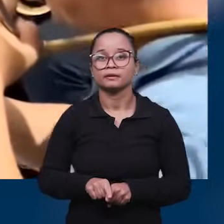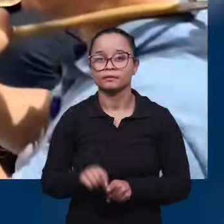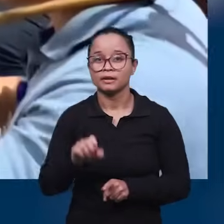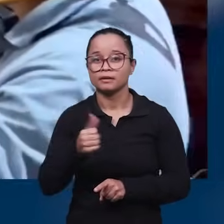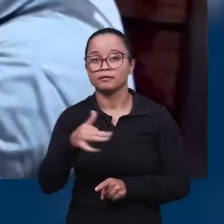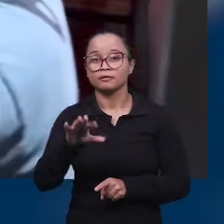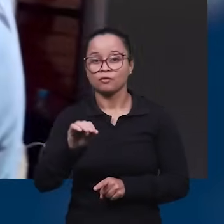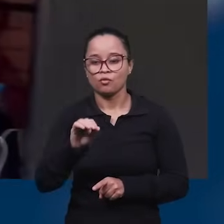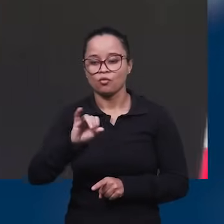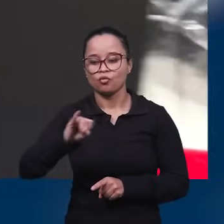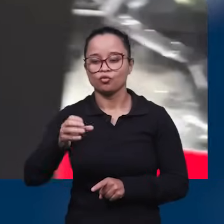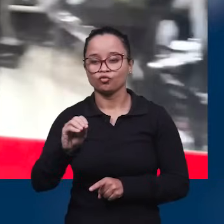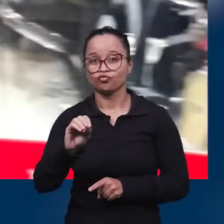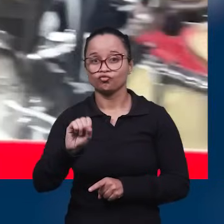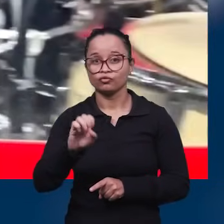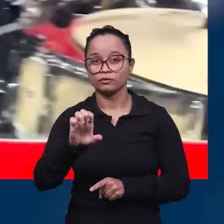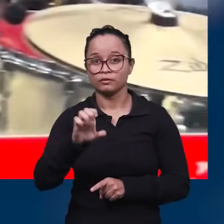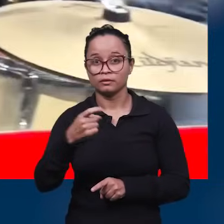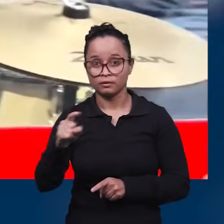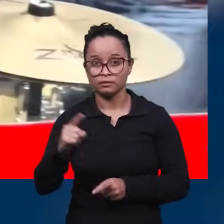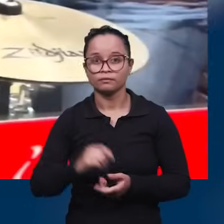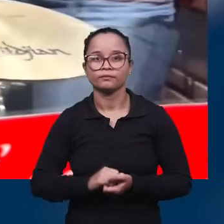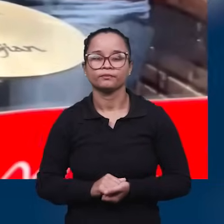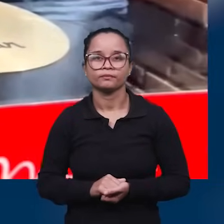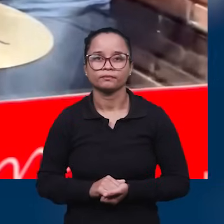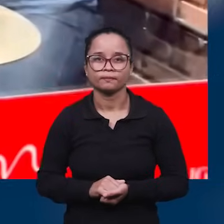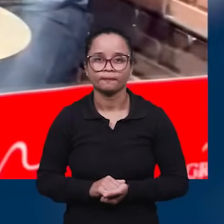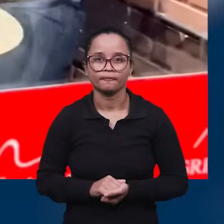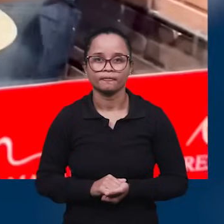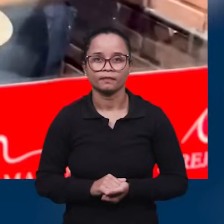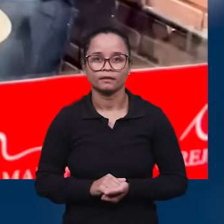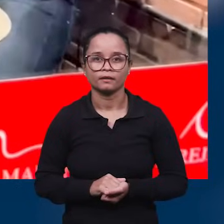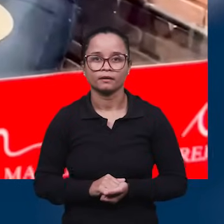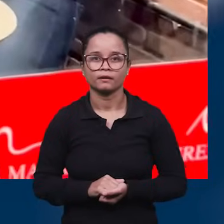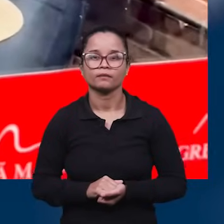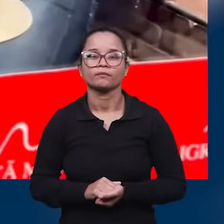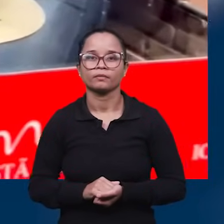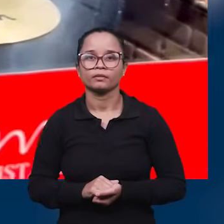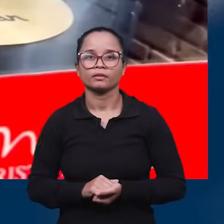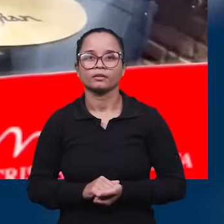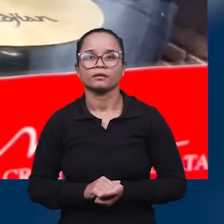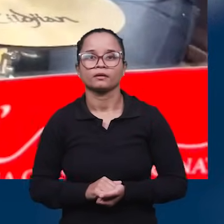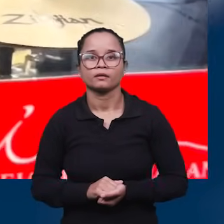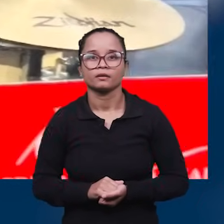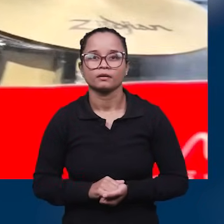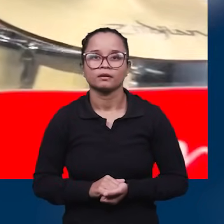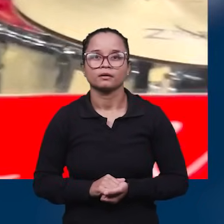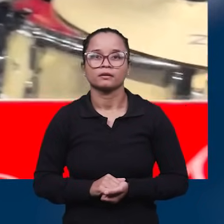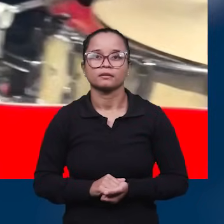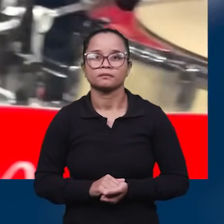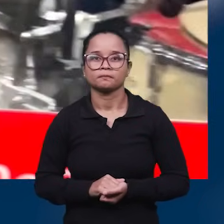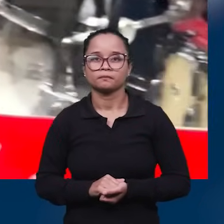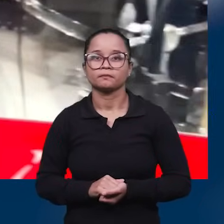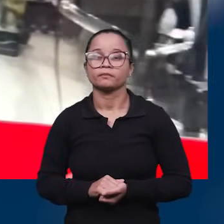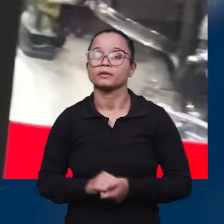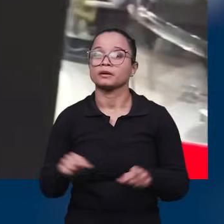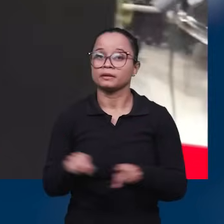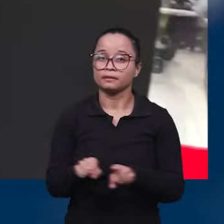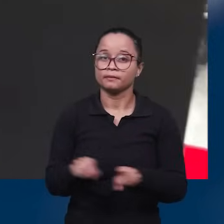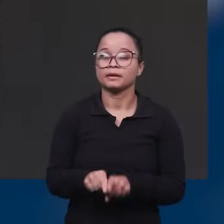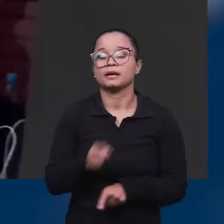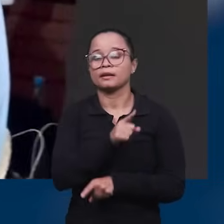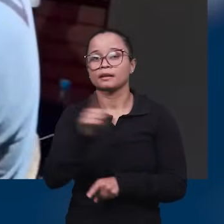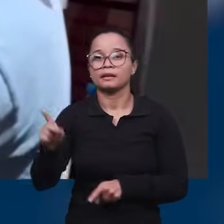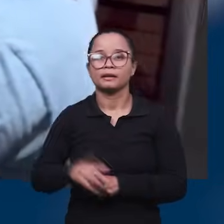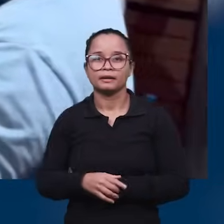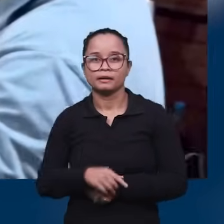o seminário, os participantes glorificaram ao Senhor pela gratidão renovada por uma ação do Espírito Santo e pelo